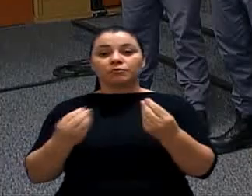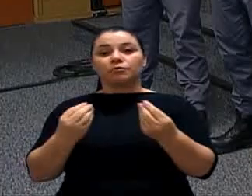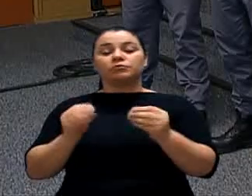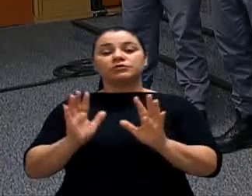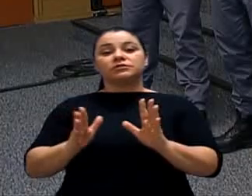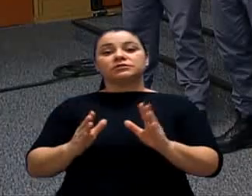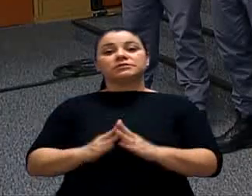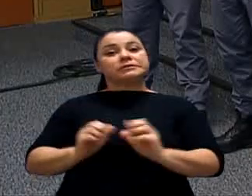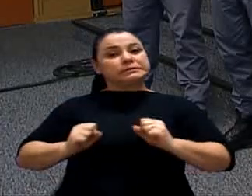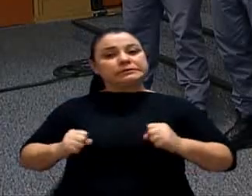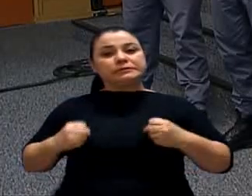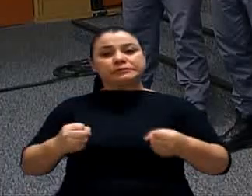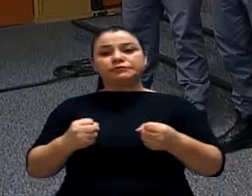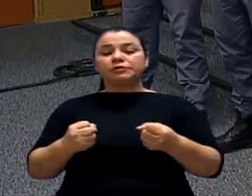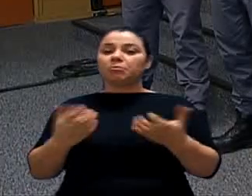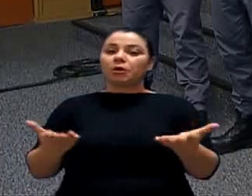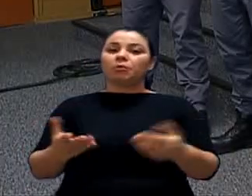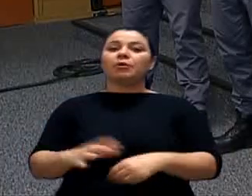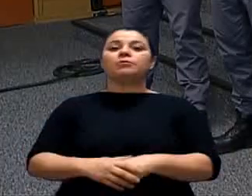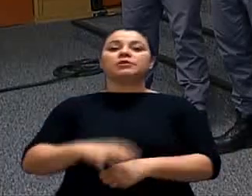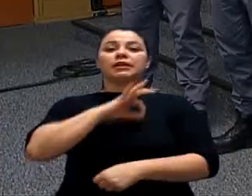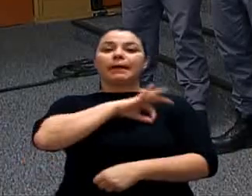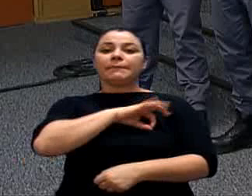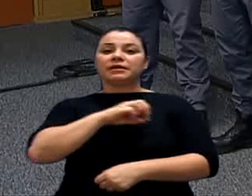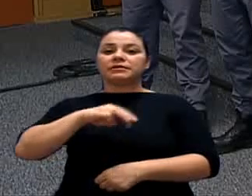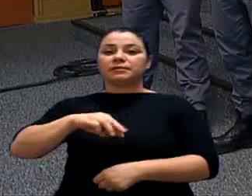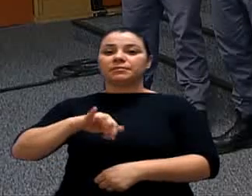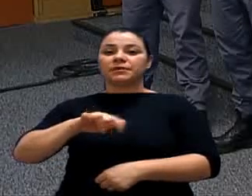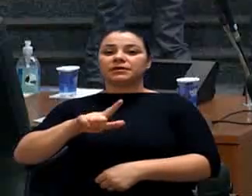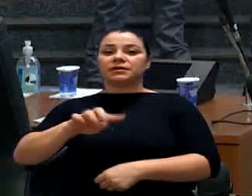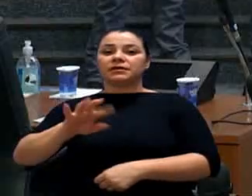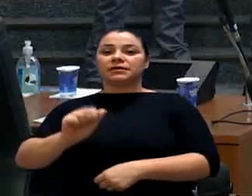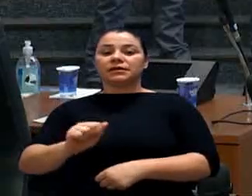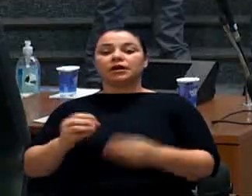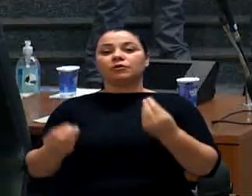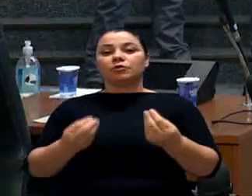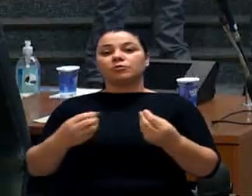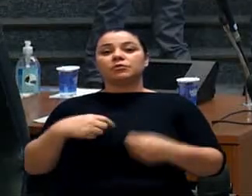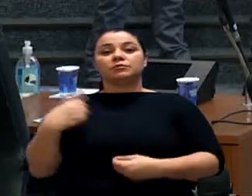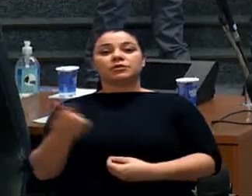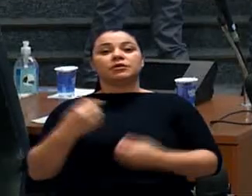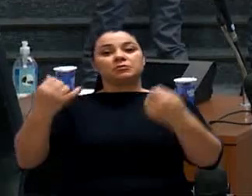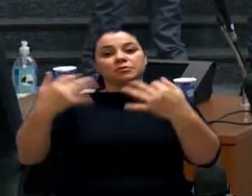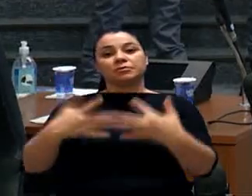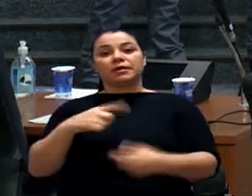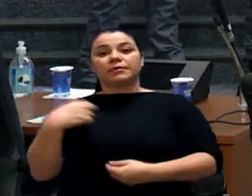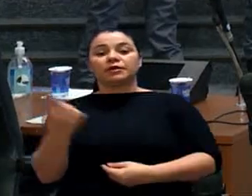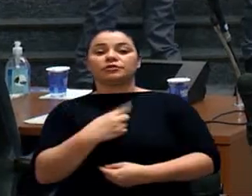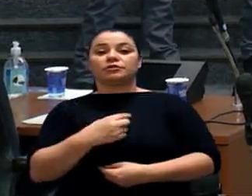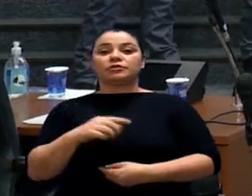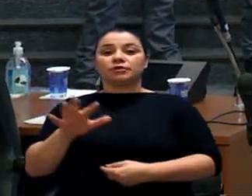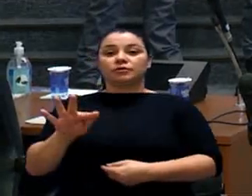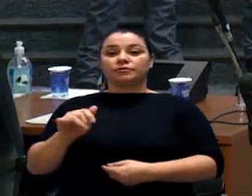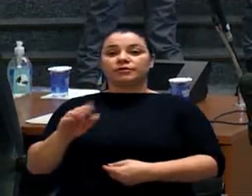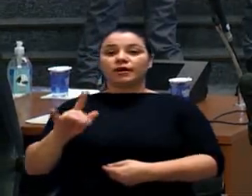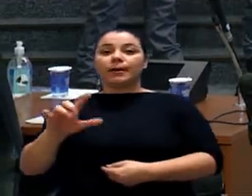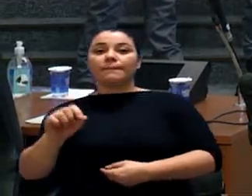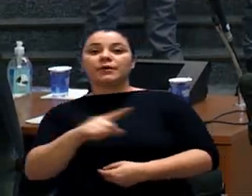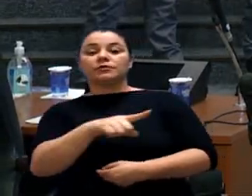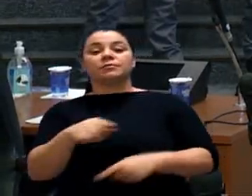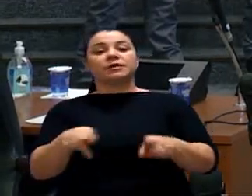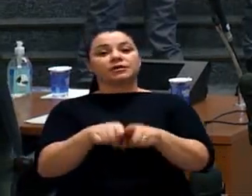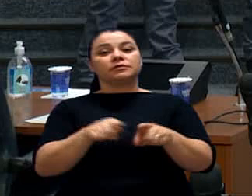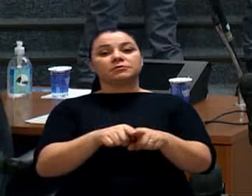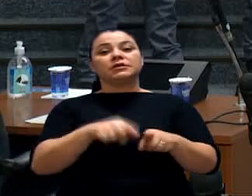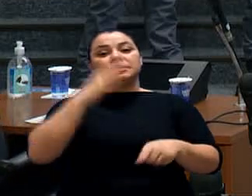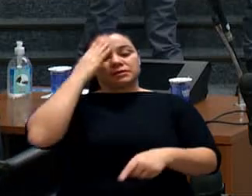a grande delicadeza da Polícia Militar, sobre o seu comando, de trazer para nós Fábio Simoa. Cadê o Fábio Simoa? Que está aqui também, que